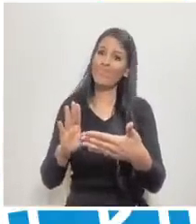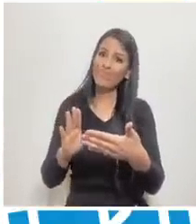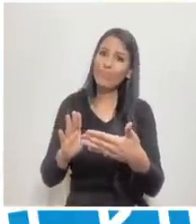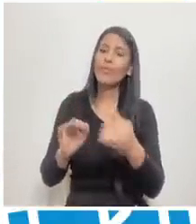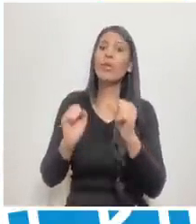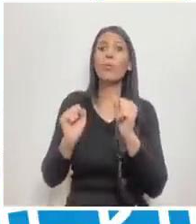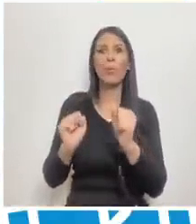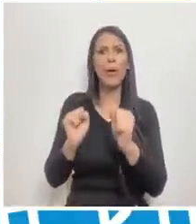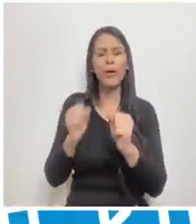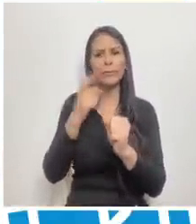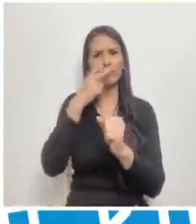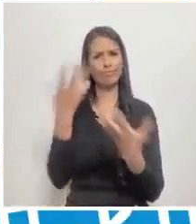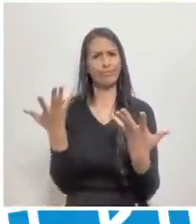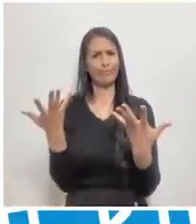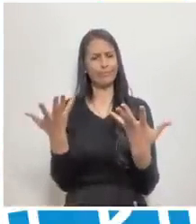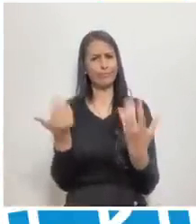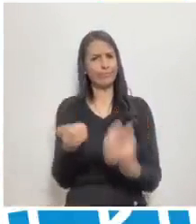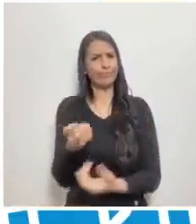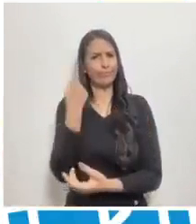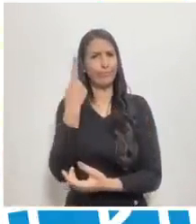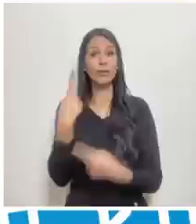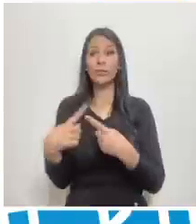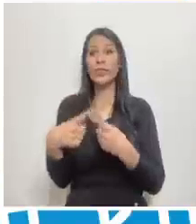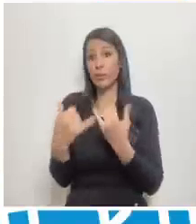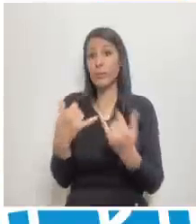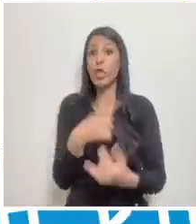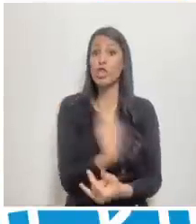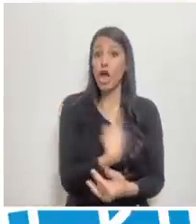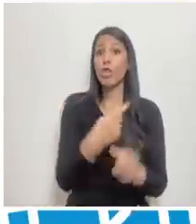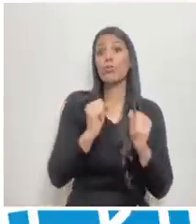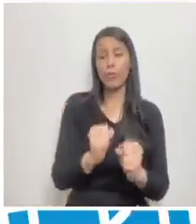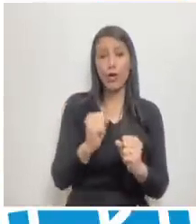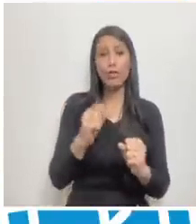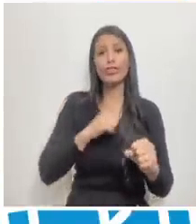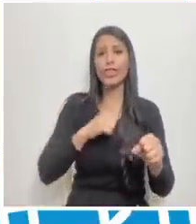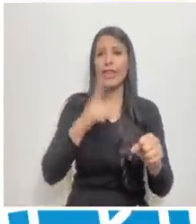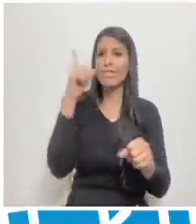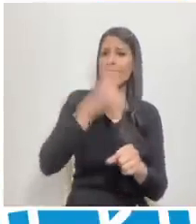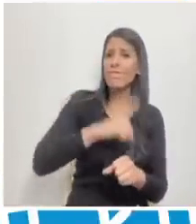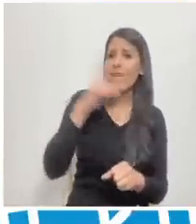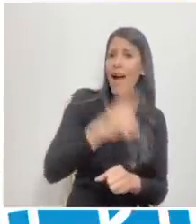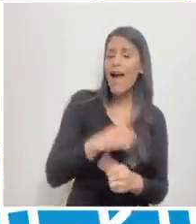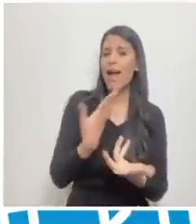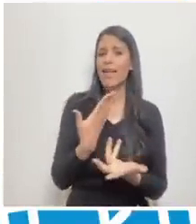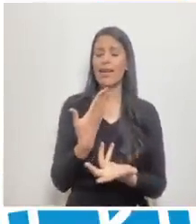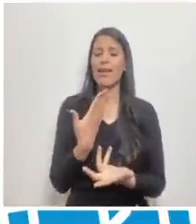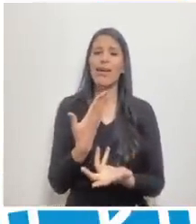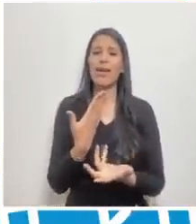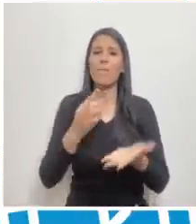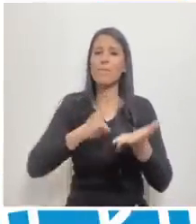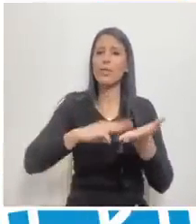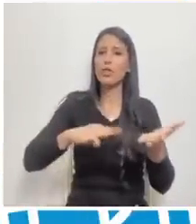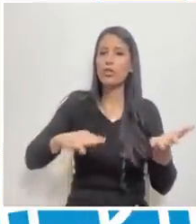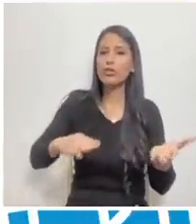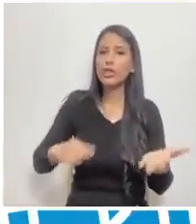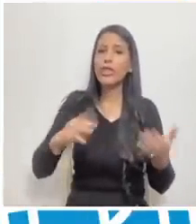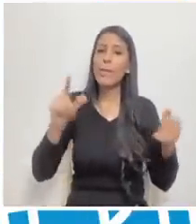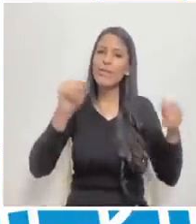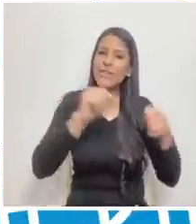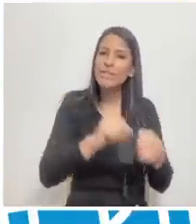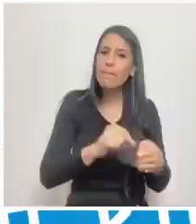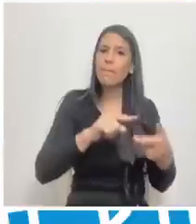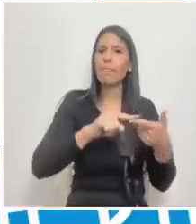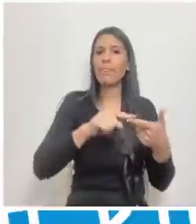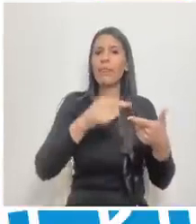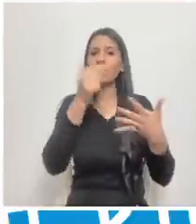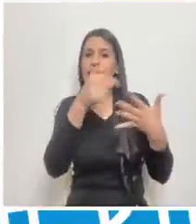porque nós poderemos ter erros de medidas, erros de forma, de metodologias de aplicação. Então, é tudo